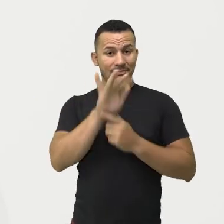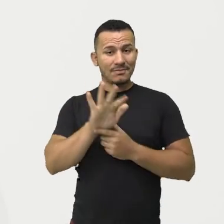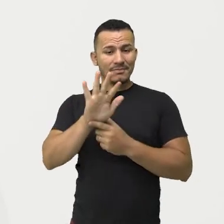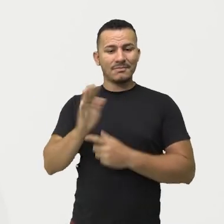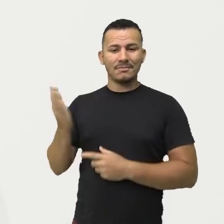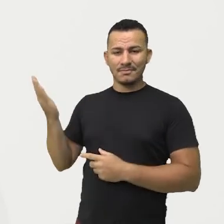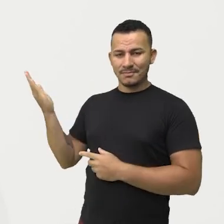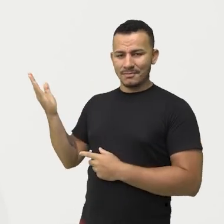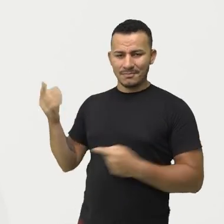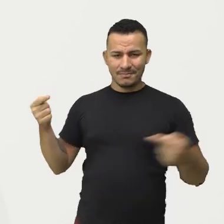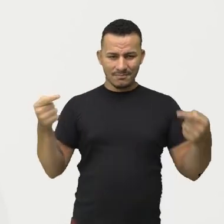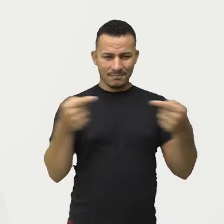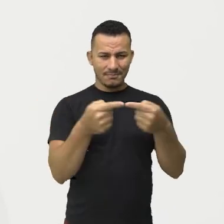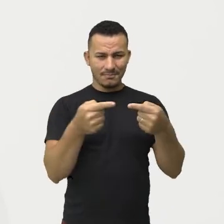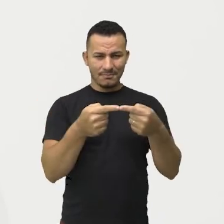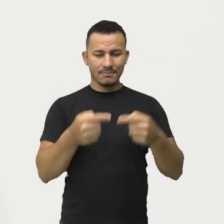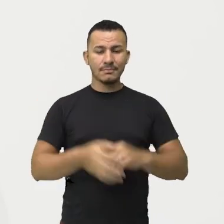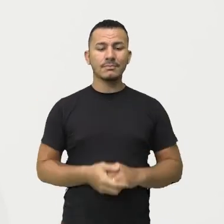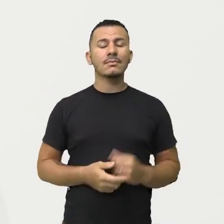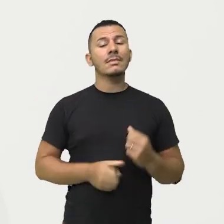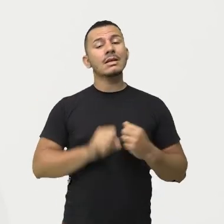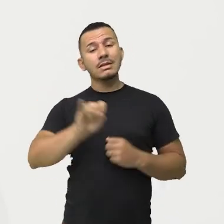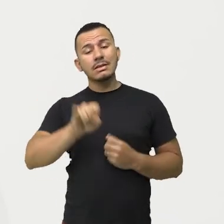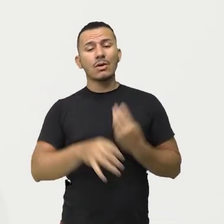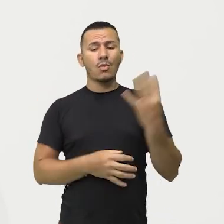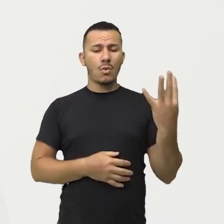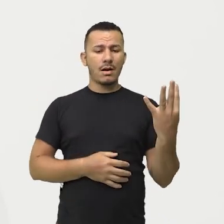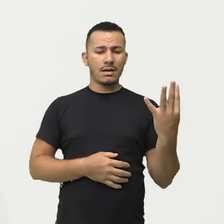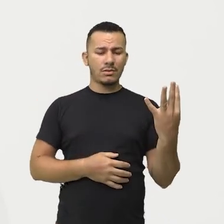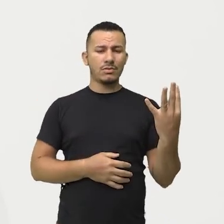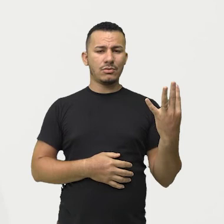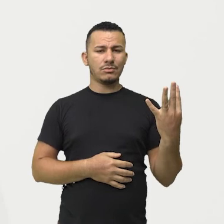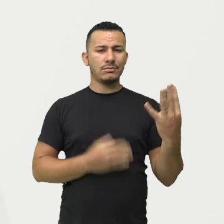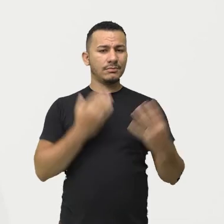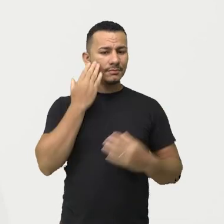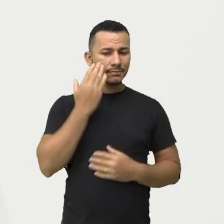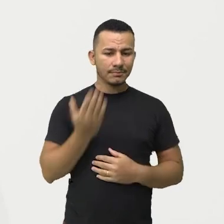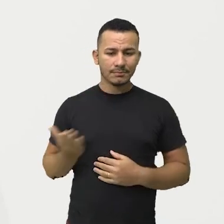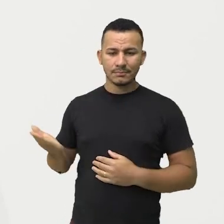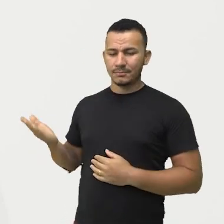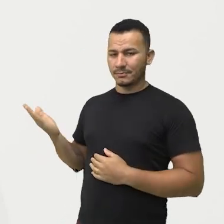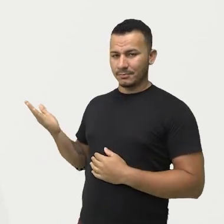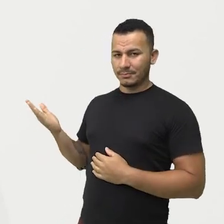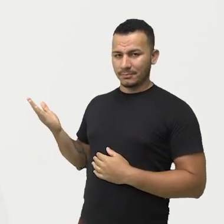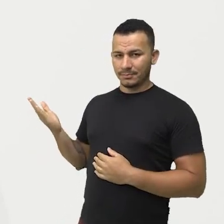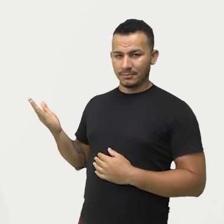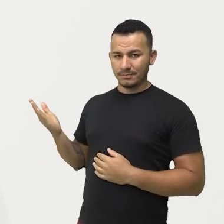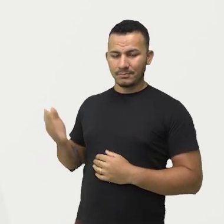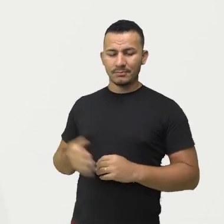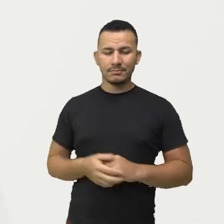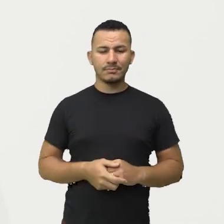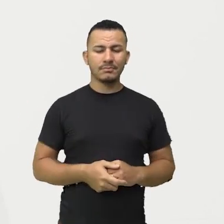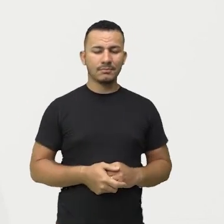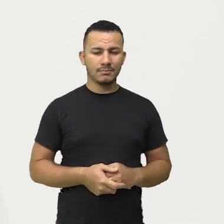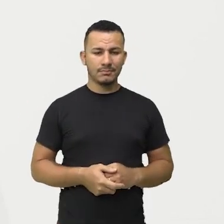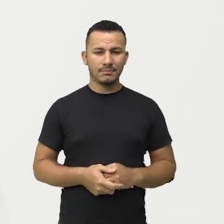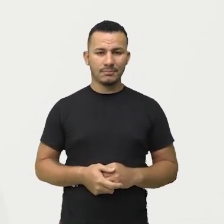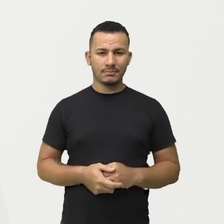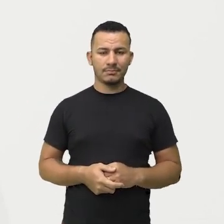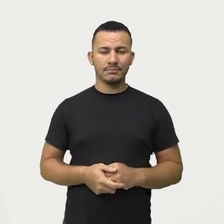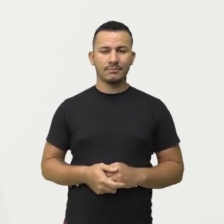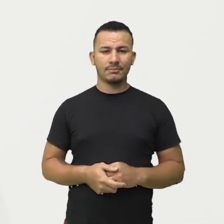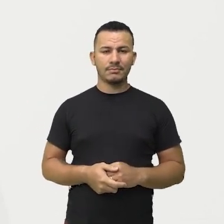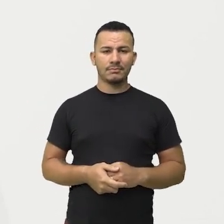Tá? Se ele tem 4 lados, eu estou diante de um quadrilátero. Está aqui um exemplo aqui